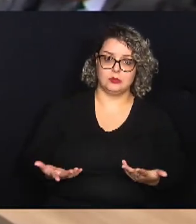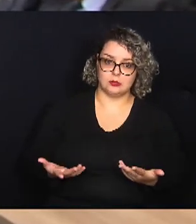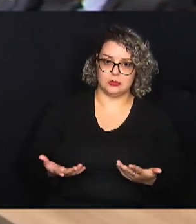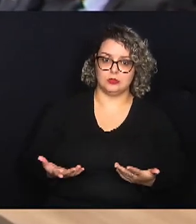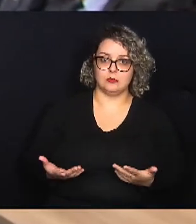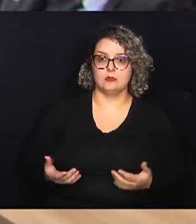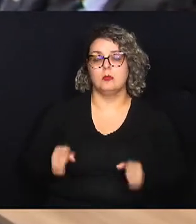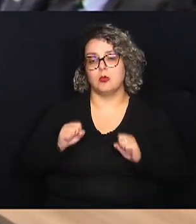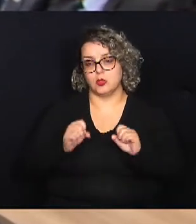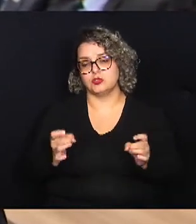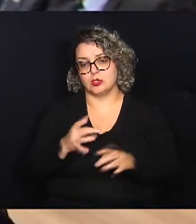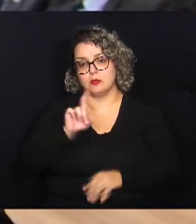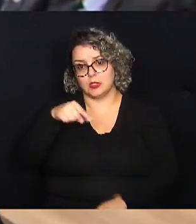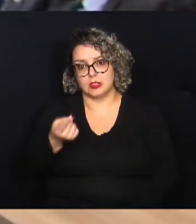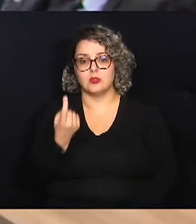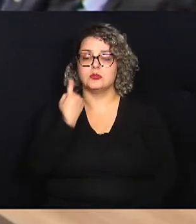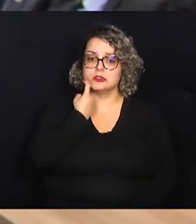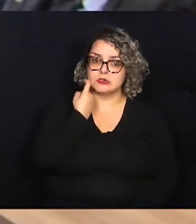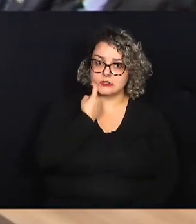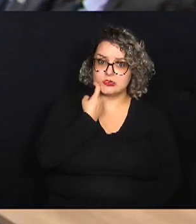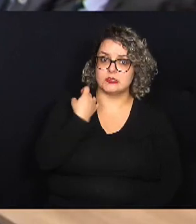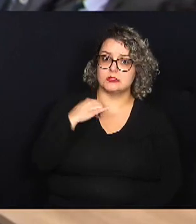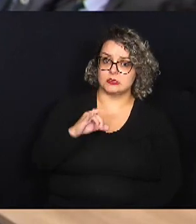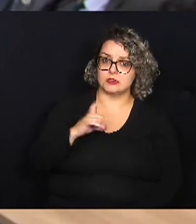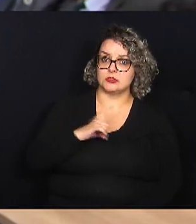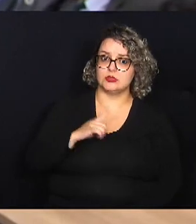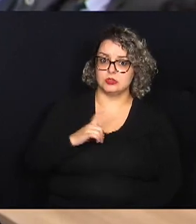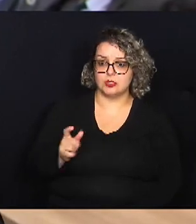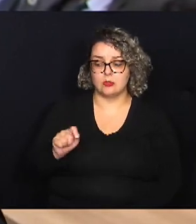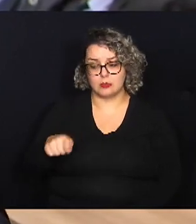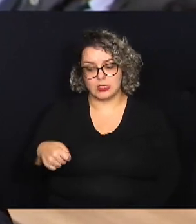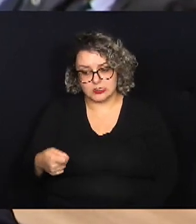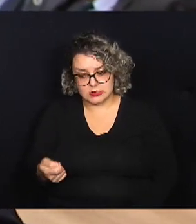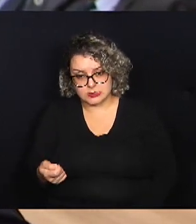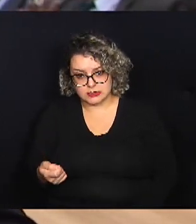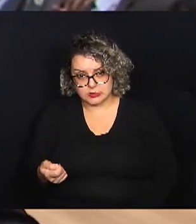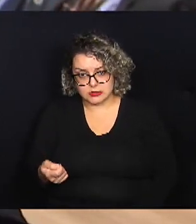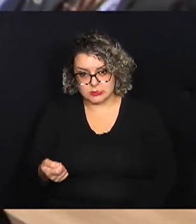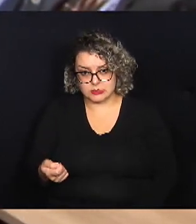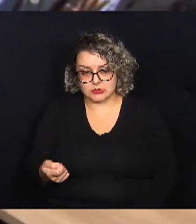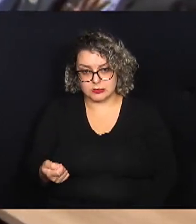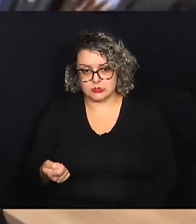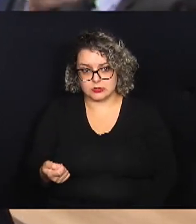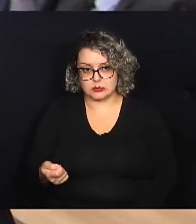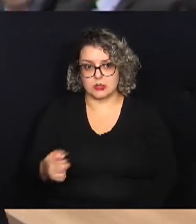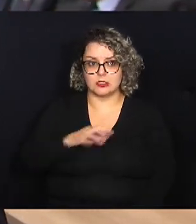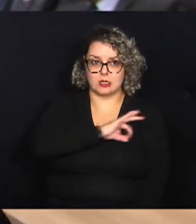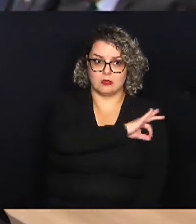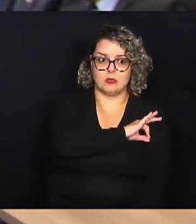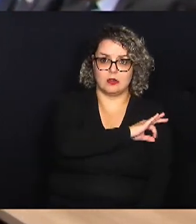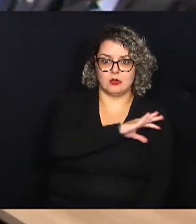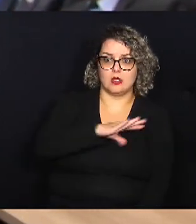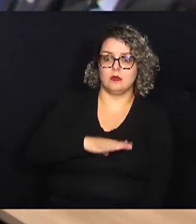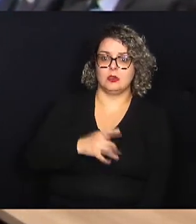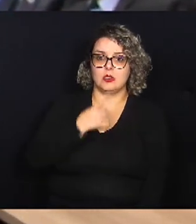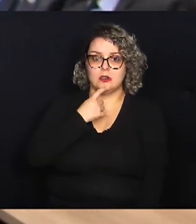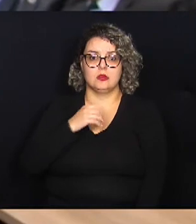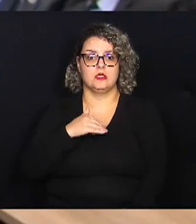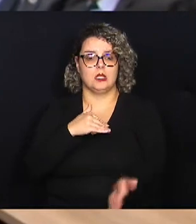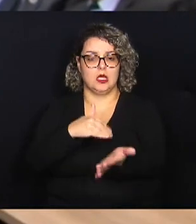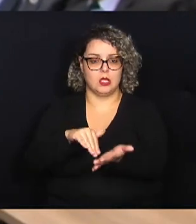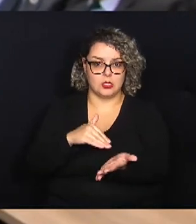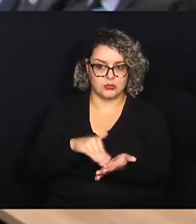encerrar na próxima sexta-feira. Já havia uma sinalização da Prefeitura Municipal de Campinas, da